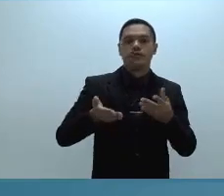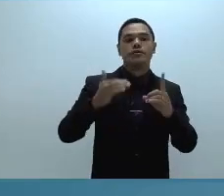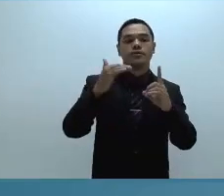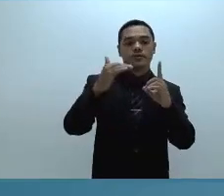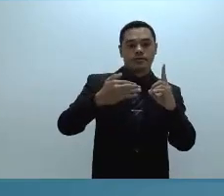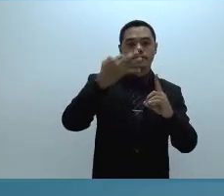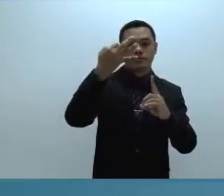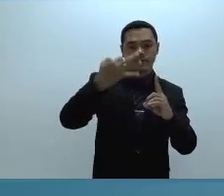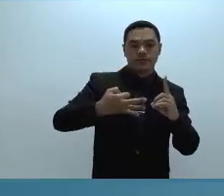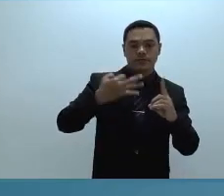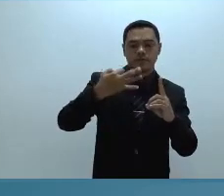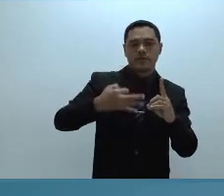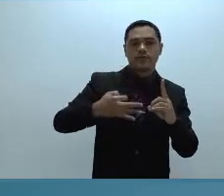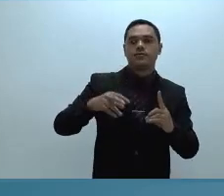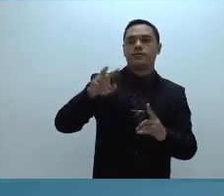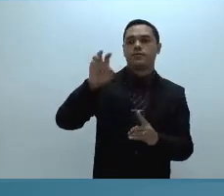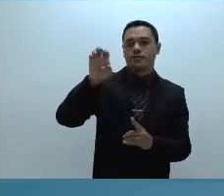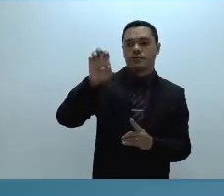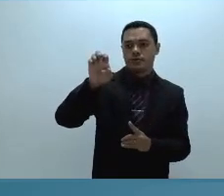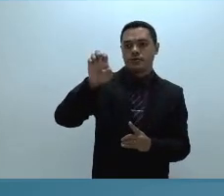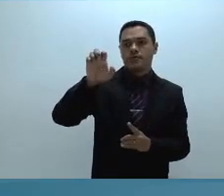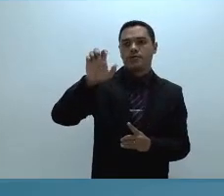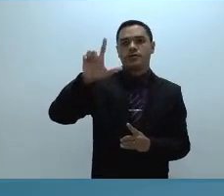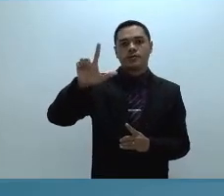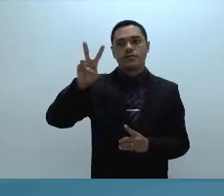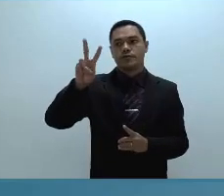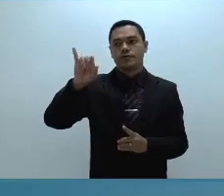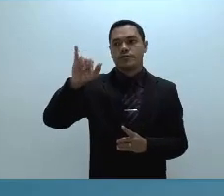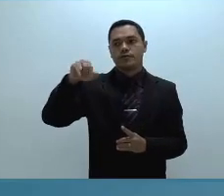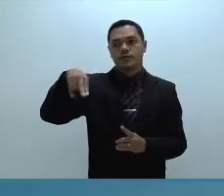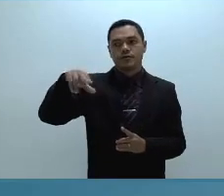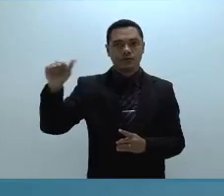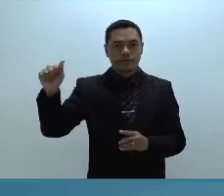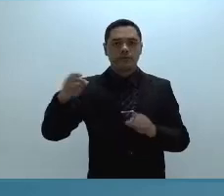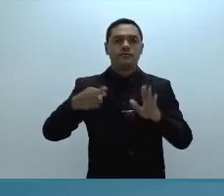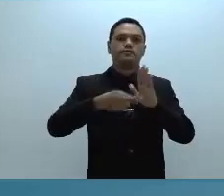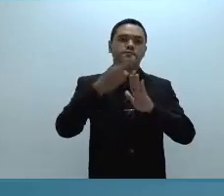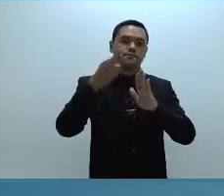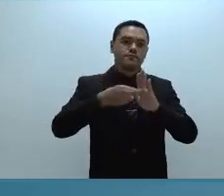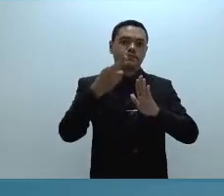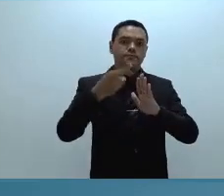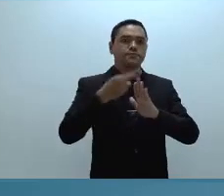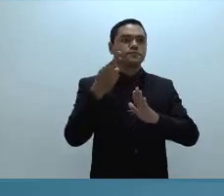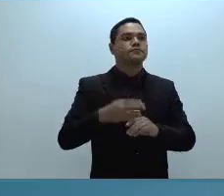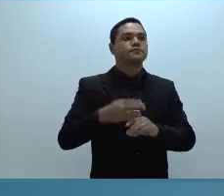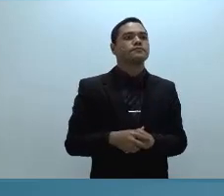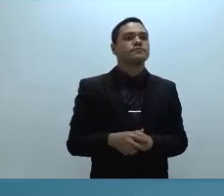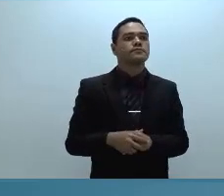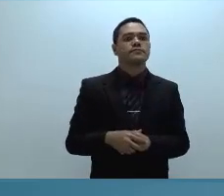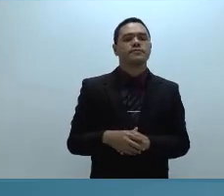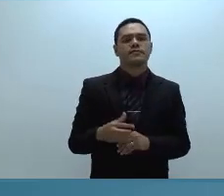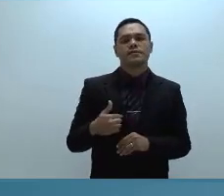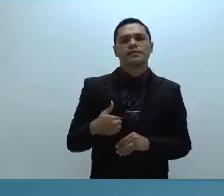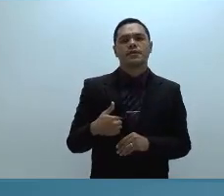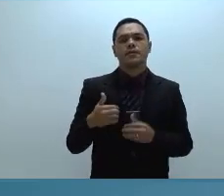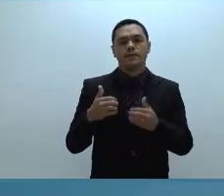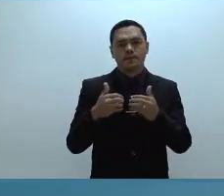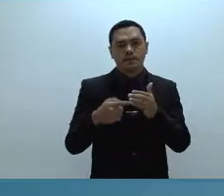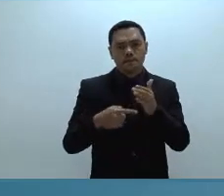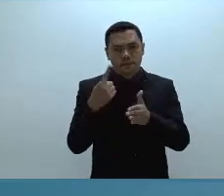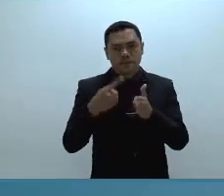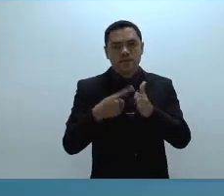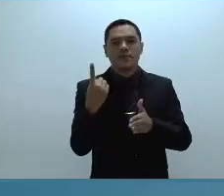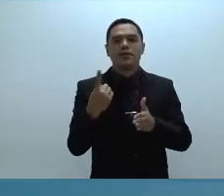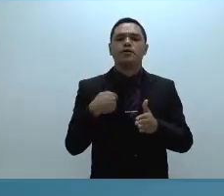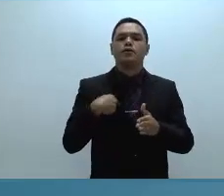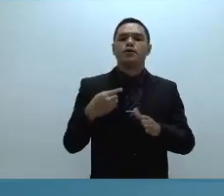Eulina. Muito obrigada, presidente. Inicialmente, eu quero cumprimentar o doutor Mário Prado, que quando eu